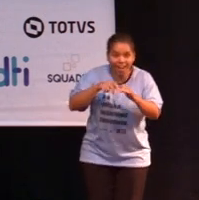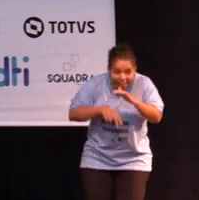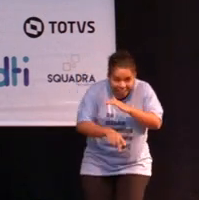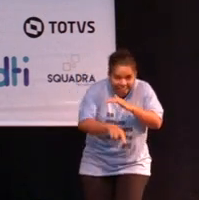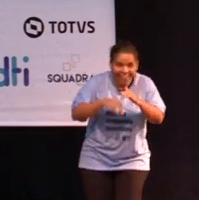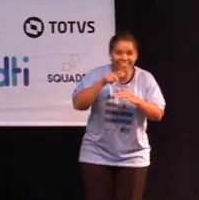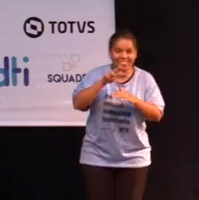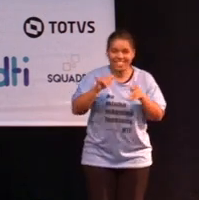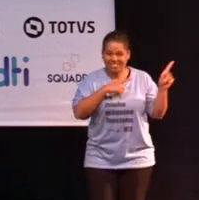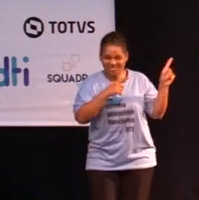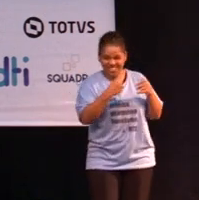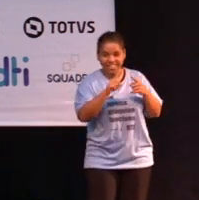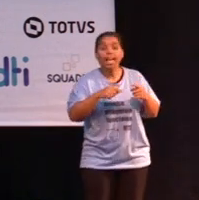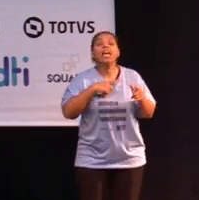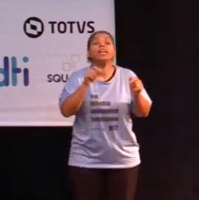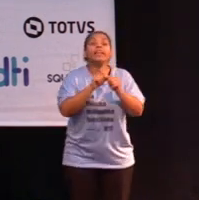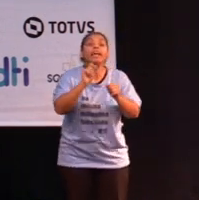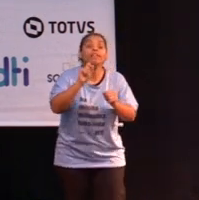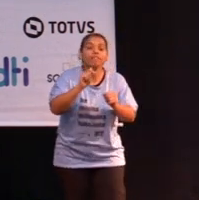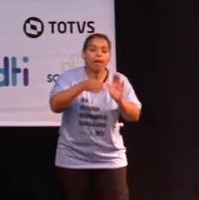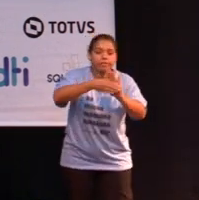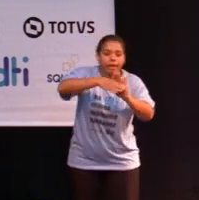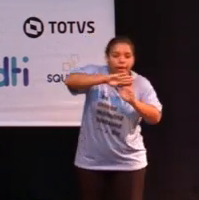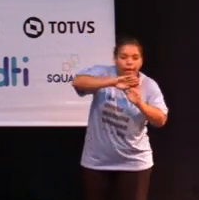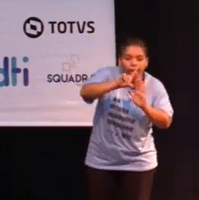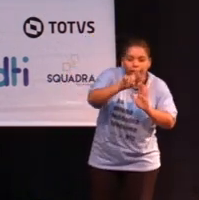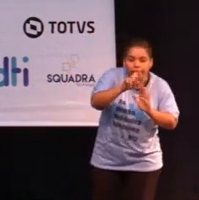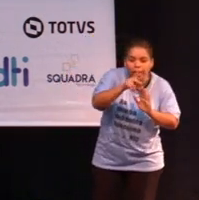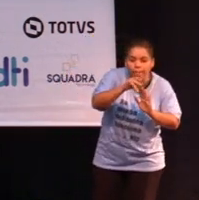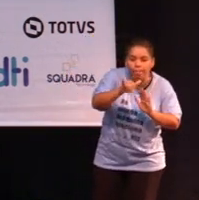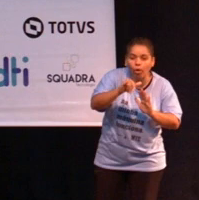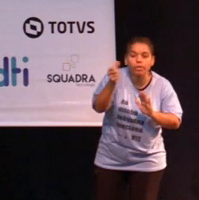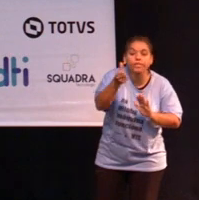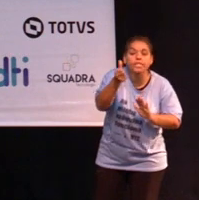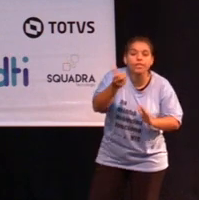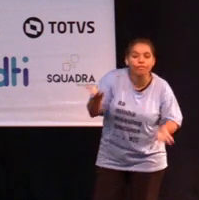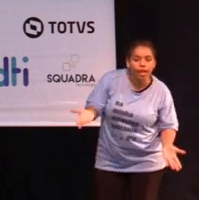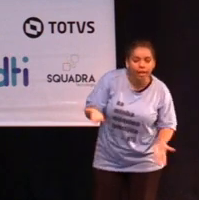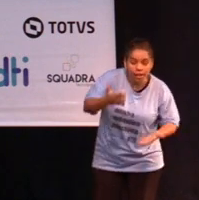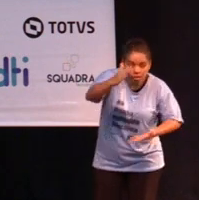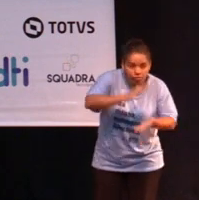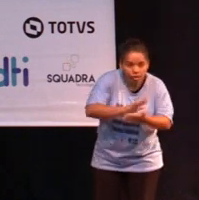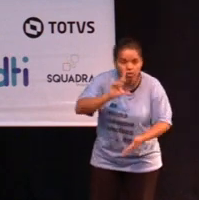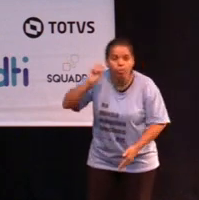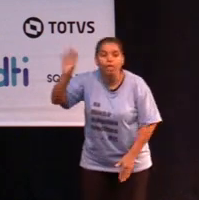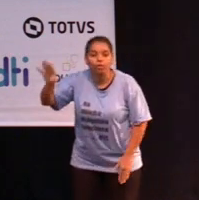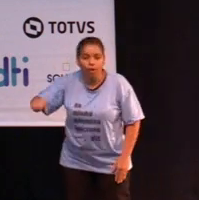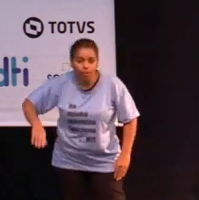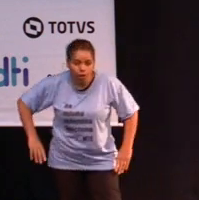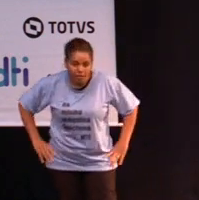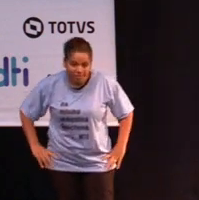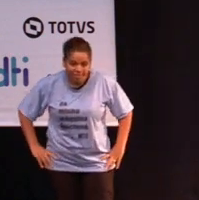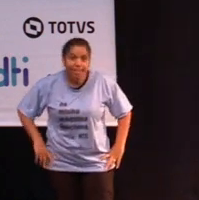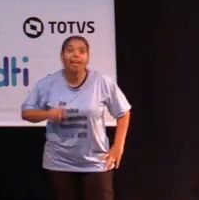sexta feira acaba de fazer depois fez computador embora alguém